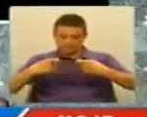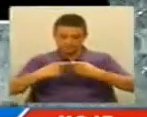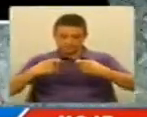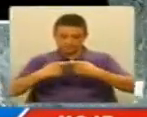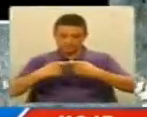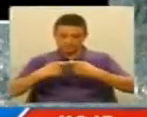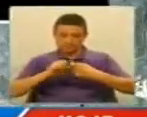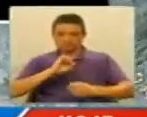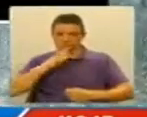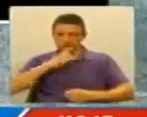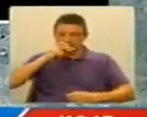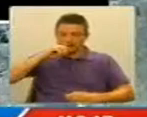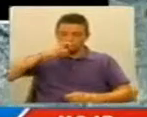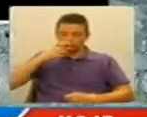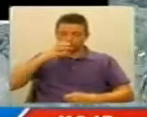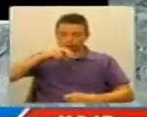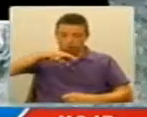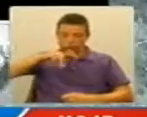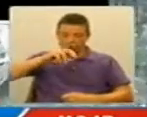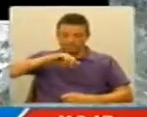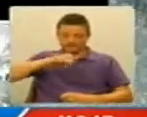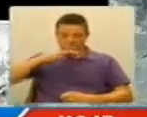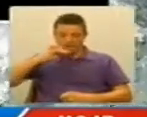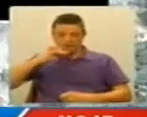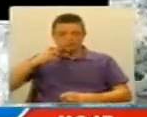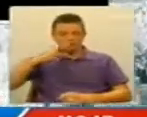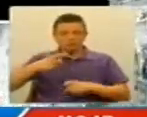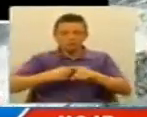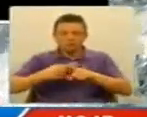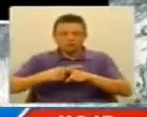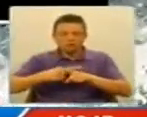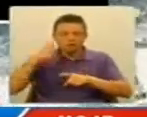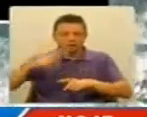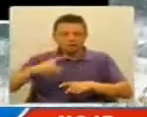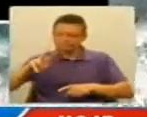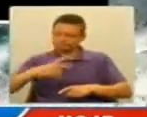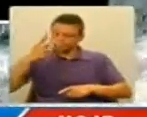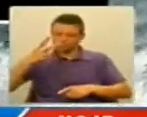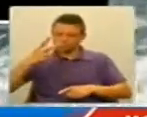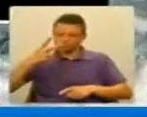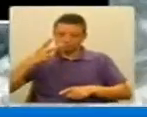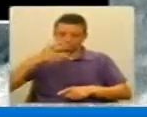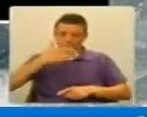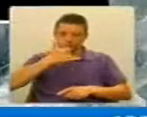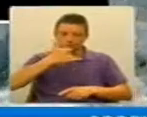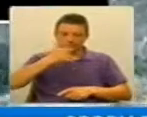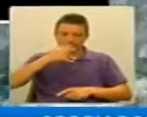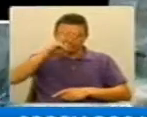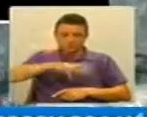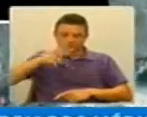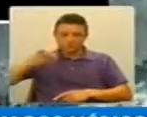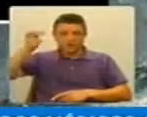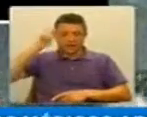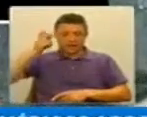mistérios da astronomia. Bom, é que eles encontraram uma curiosidade muito interessante entre esta periodicidade, entre os 25 e os 35 milhões de anos, dos